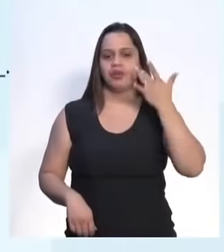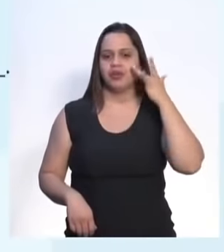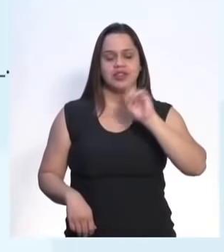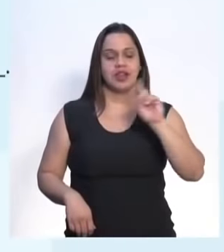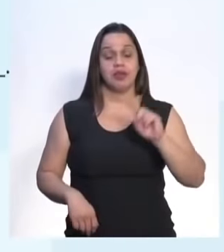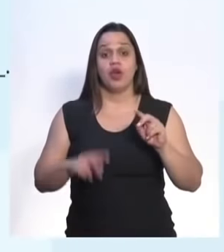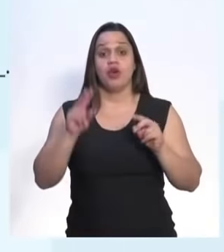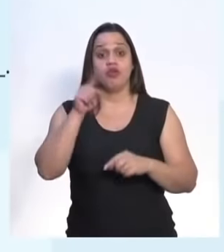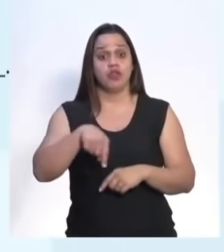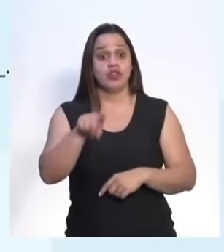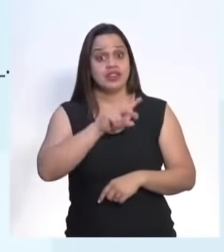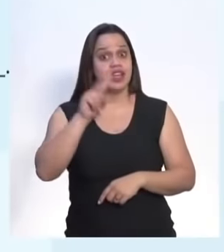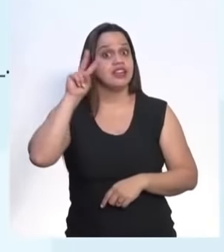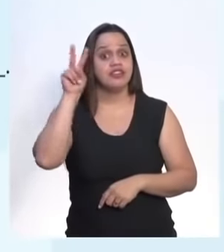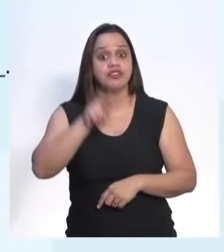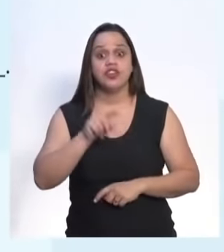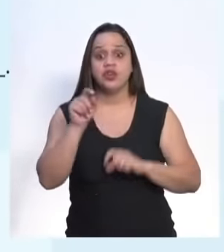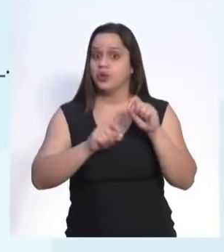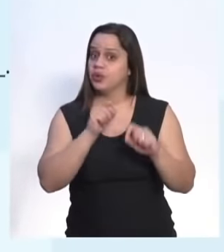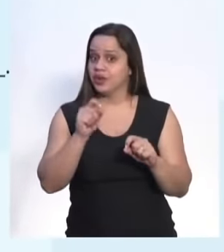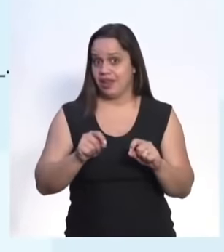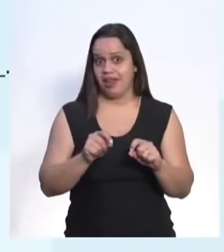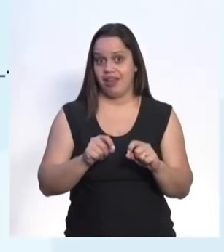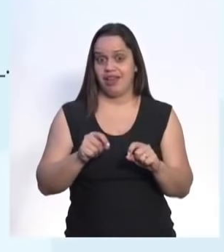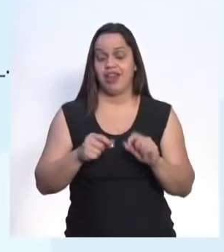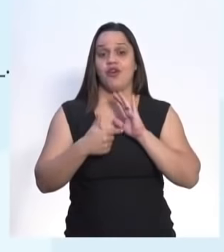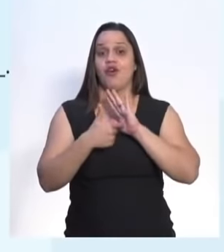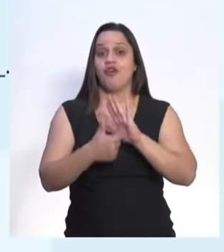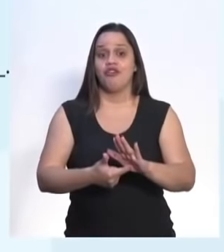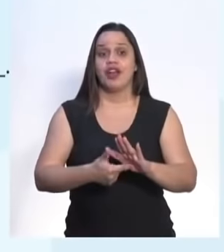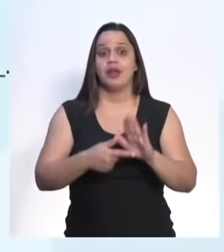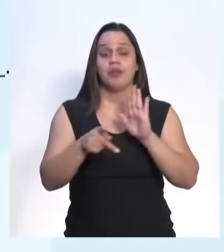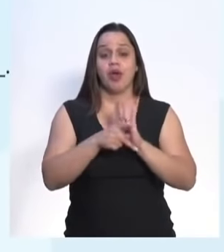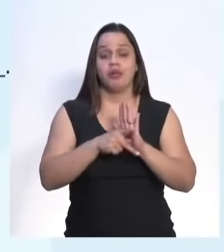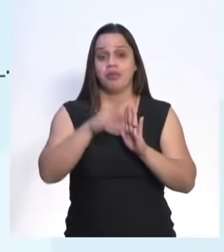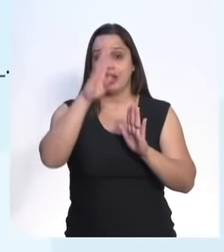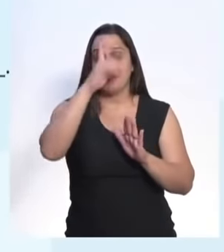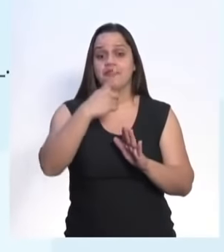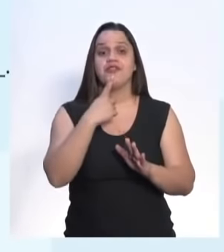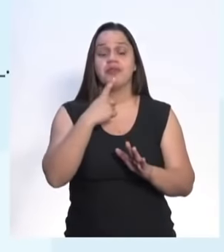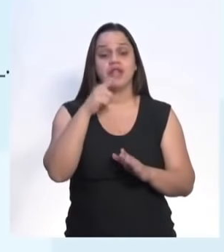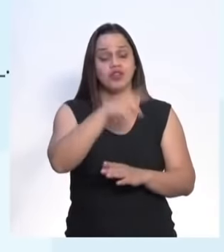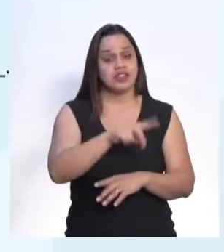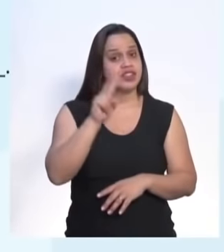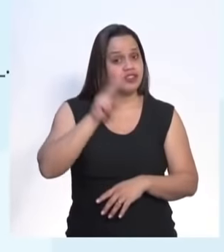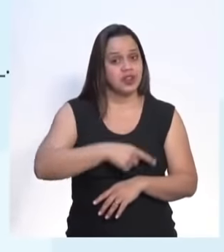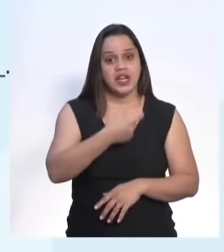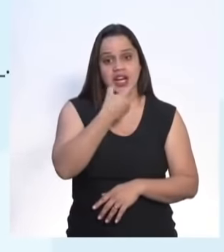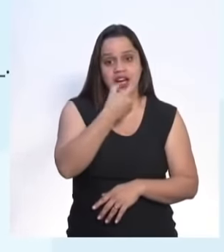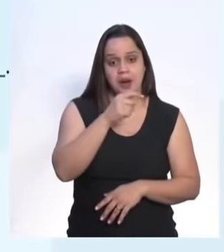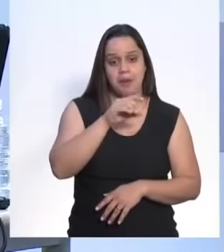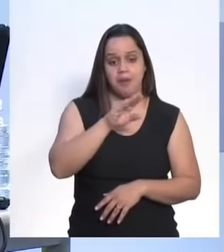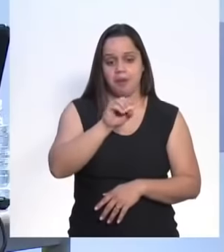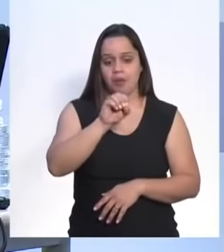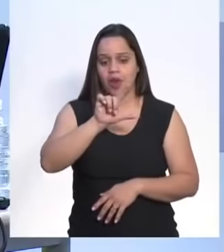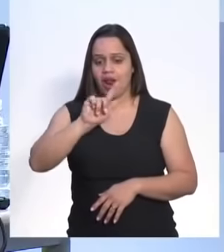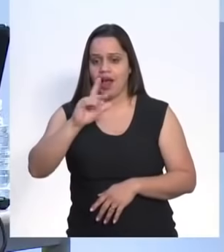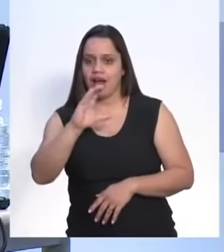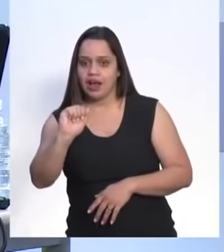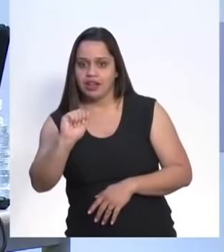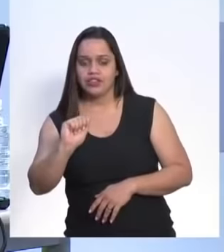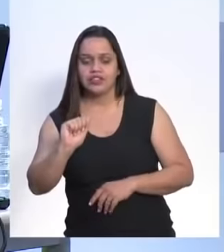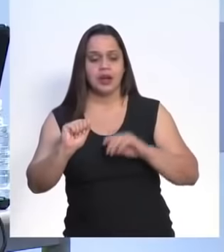Vocês focaram no bolacha e biscoito. O bolacha e biscoito, sim. A gente, por exemplo, aqui em São Paulo, nós